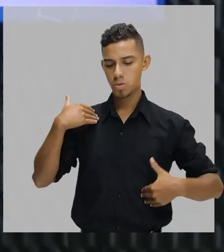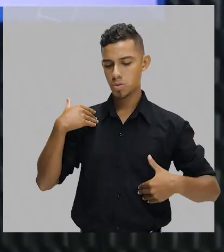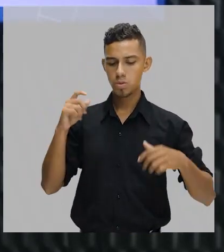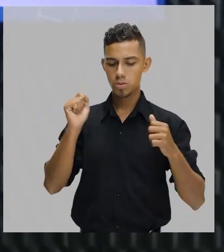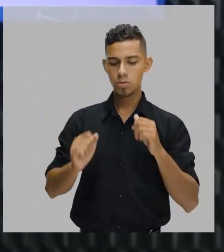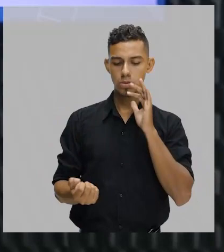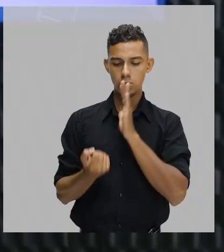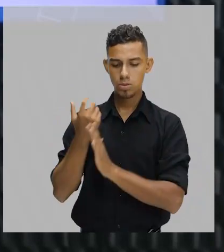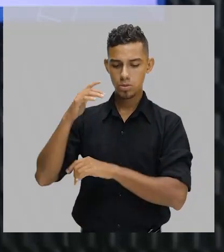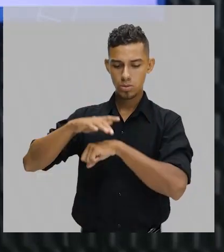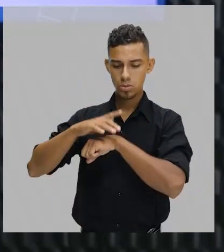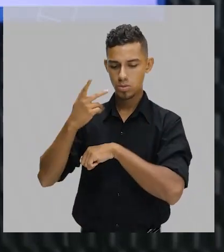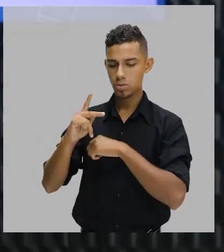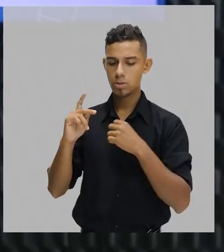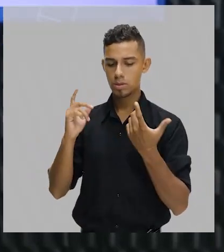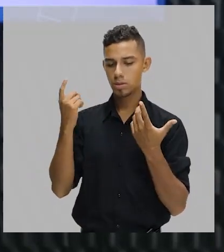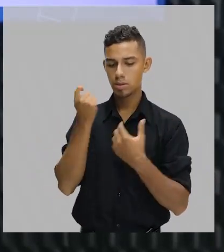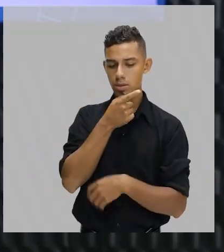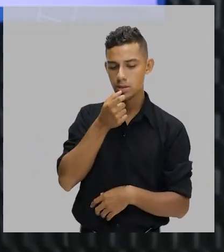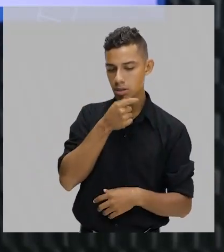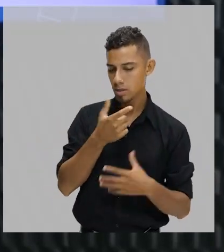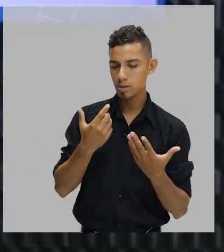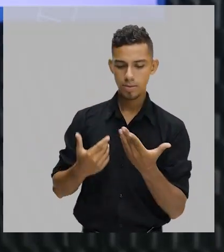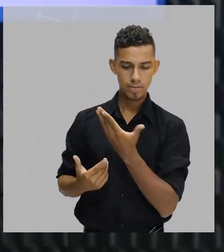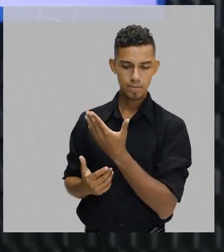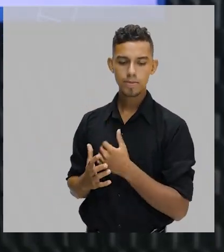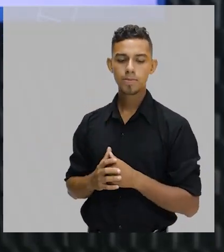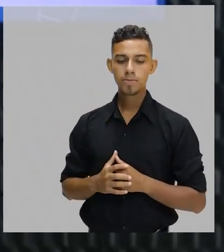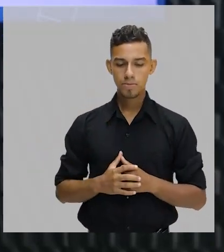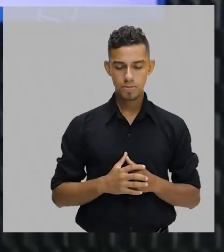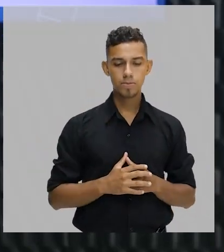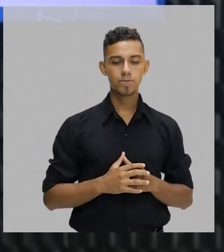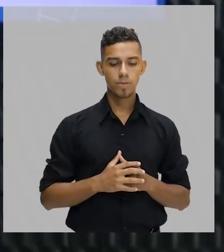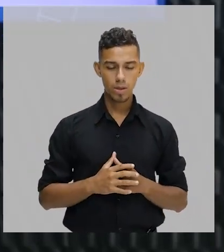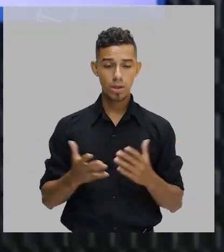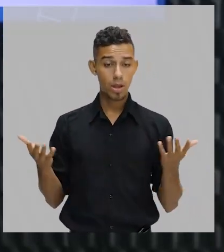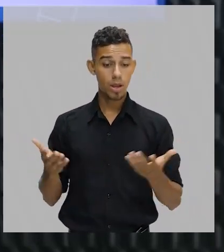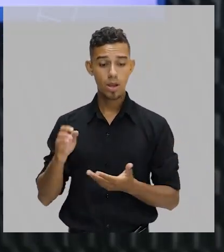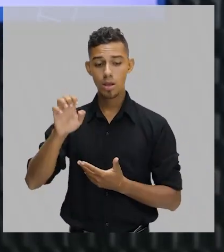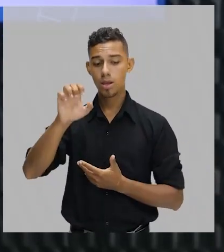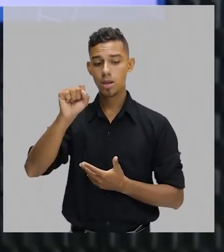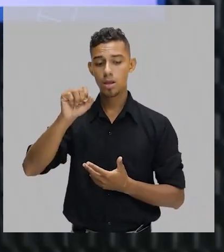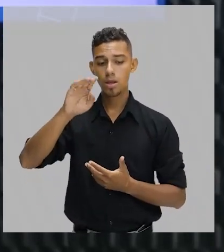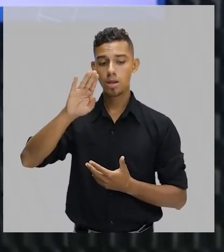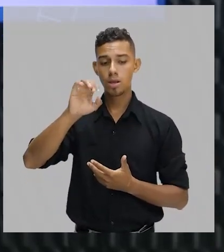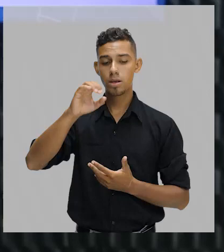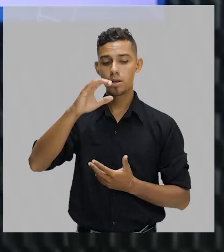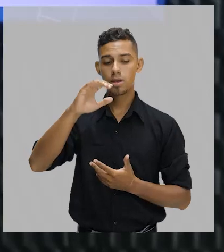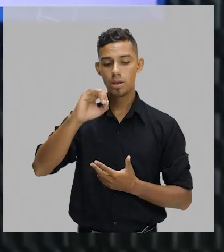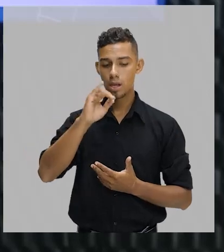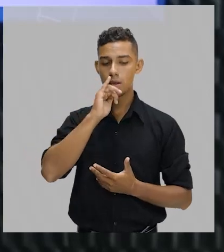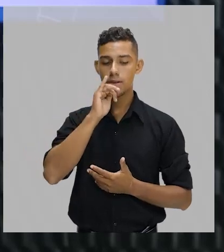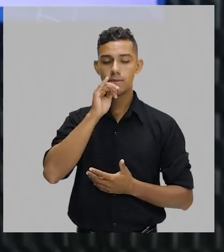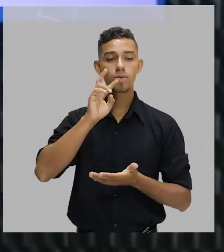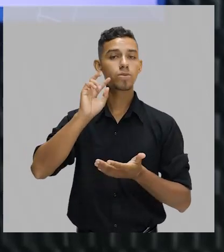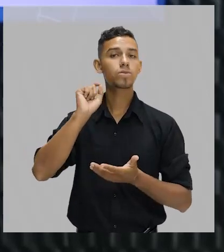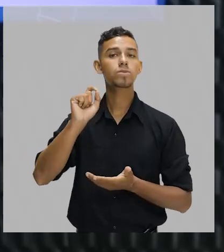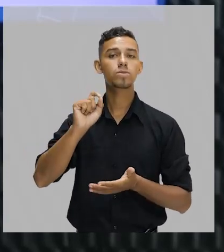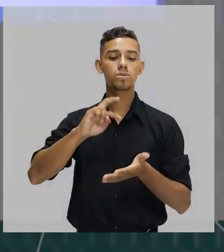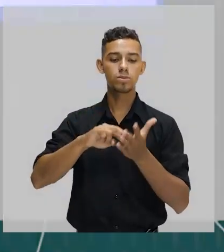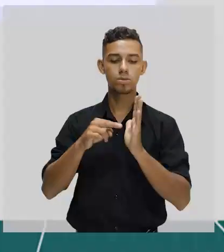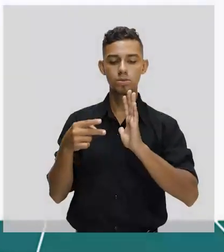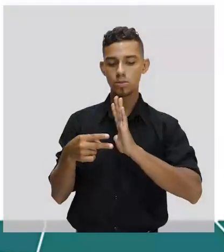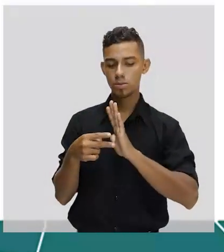personagens mais humorísticos, mais chargistas, por assim dizer. O esboço em si. O que é o esboço? O esboço